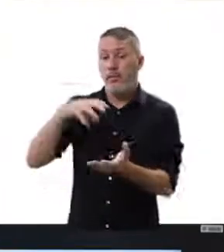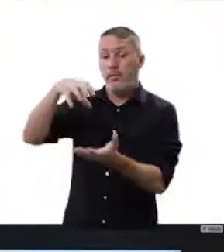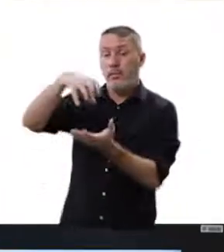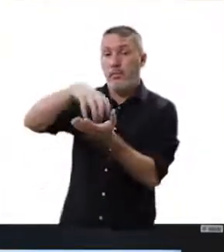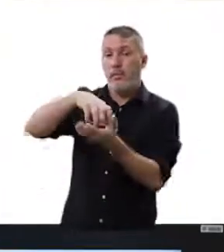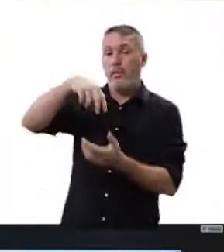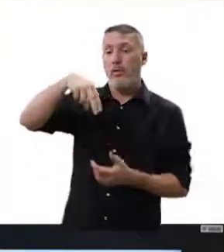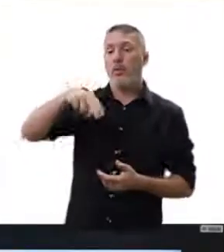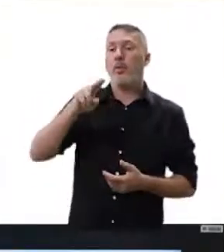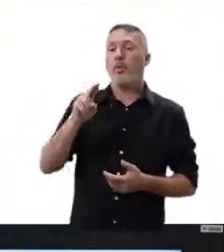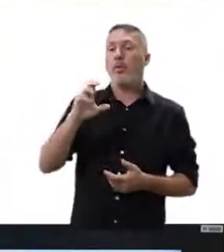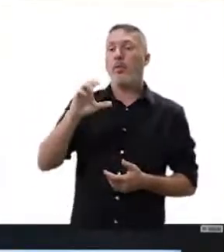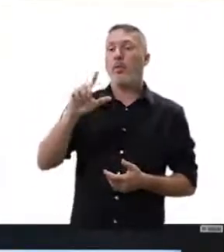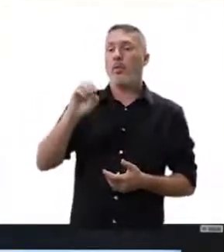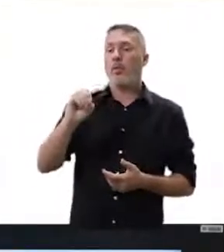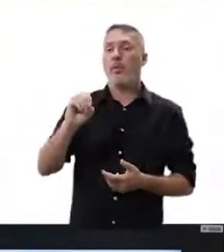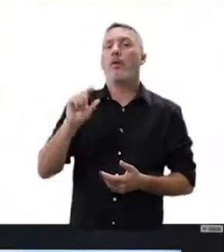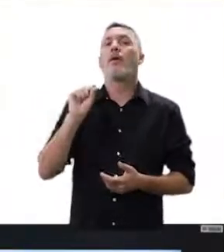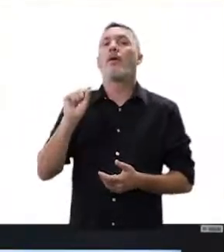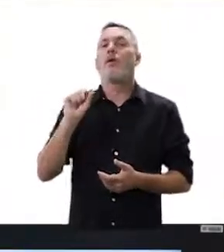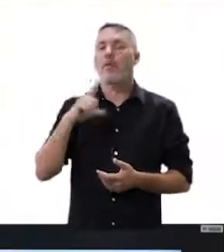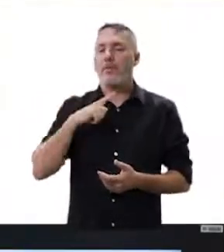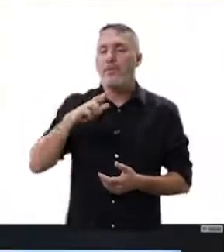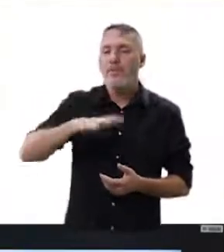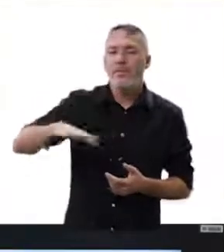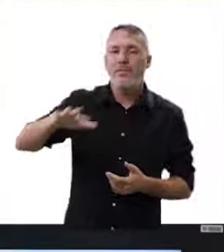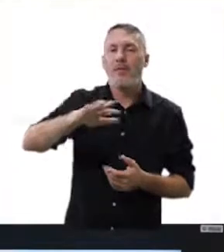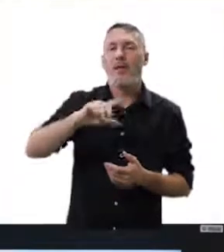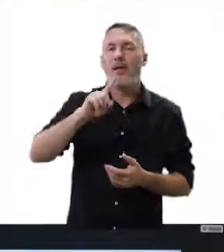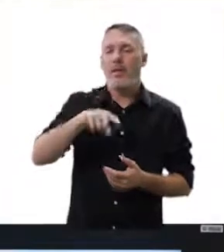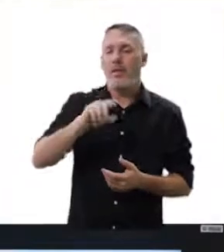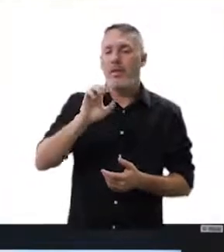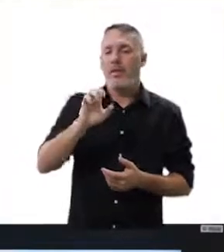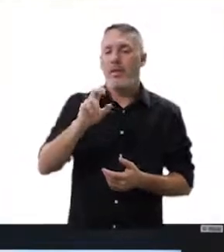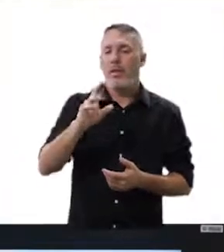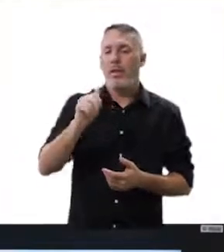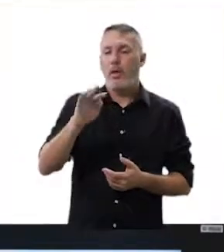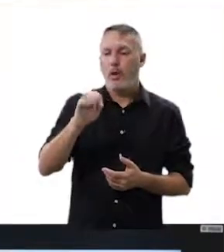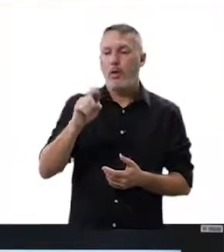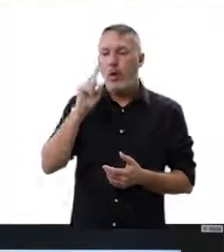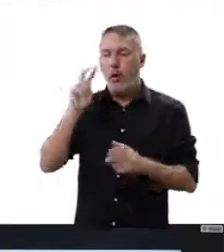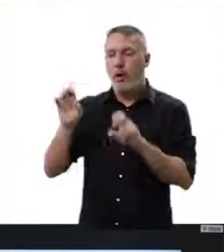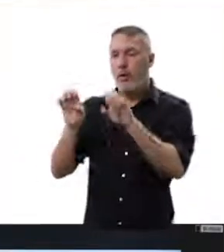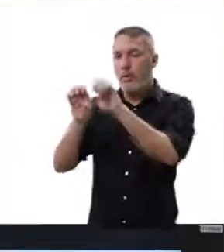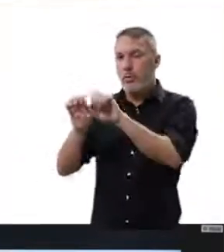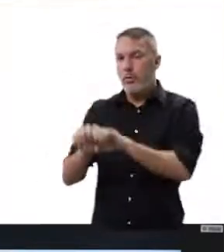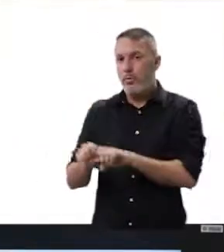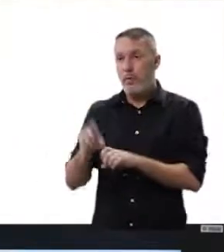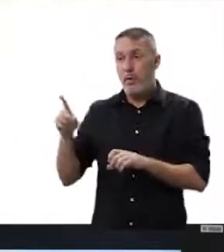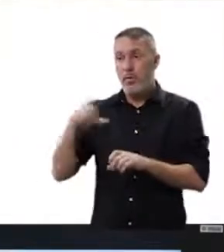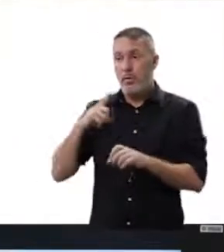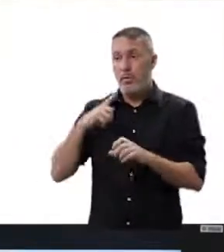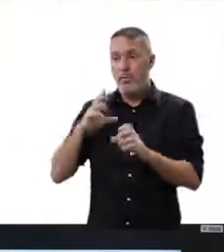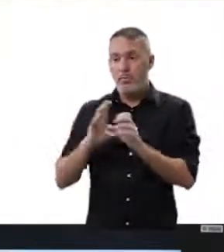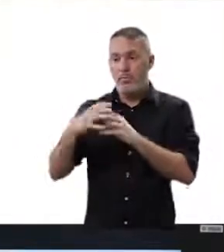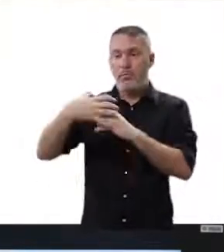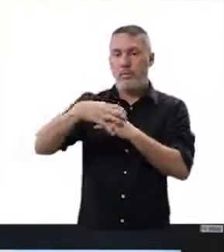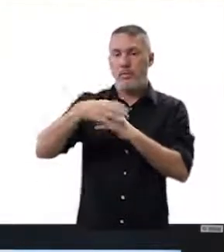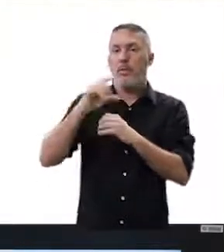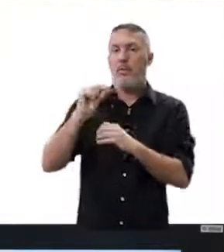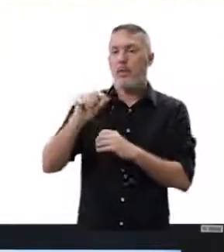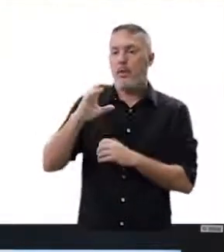E o núcleo, para aqueles que têm, no caso dos eucariontes, ele tem essa estrutura. Ele tem uma